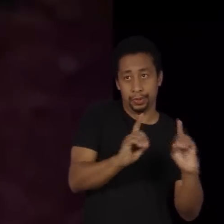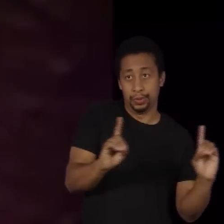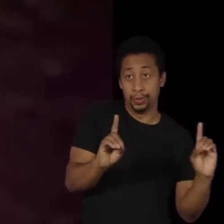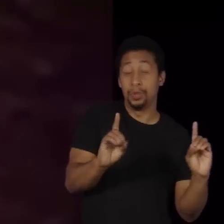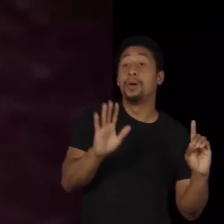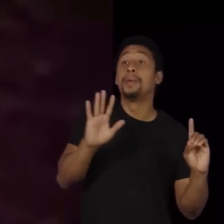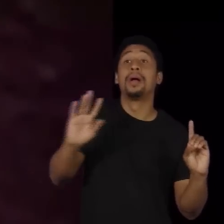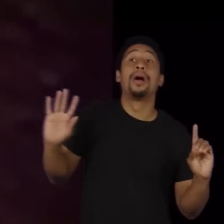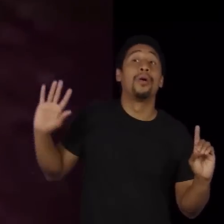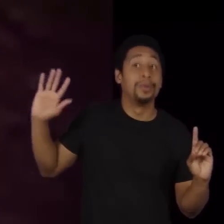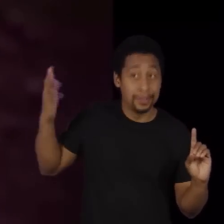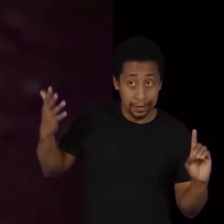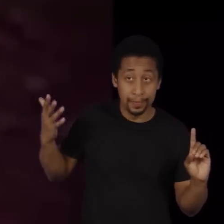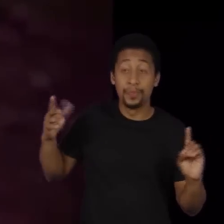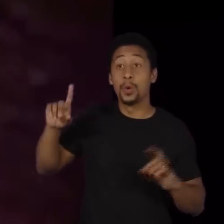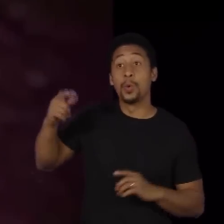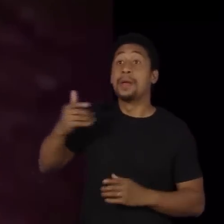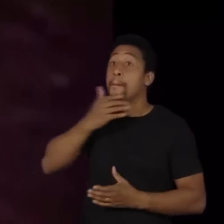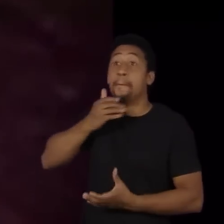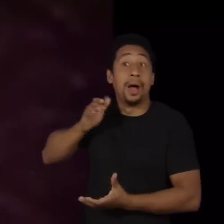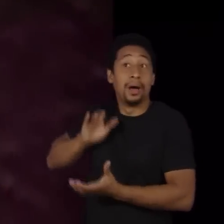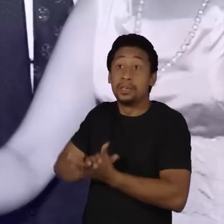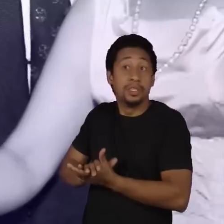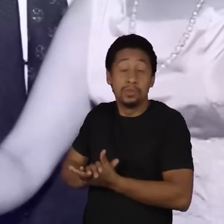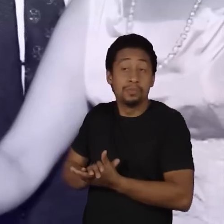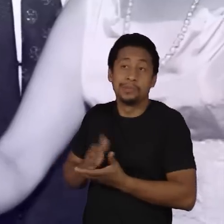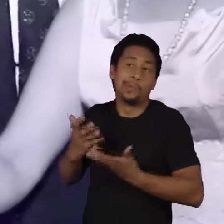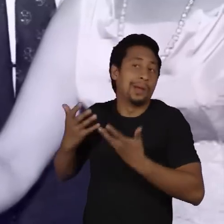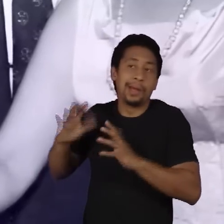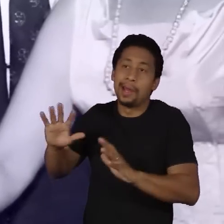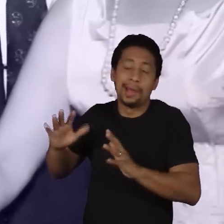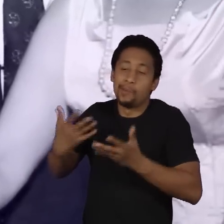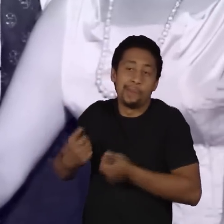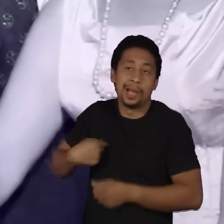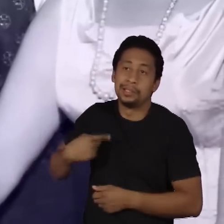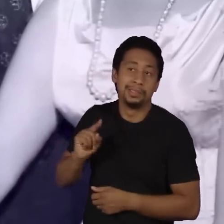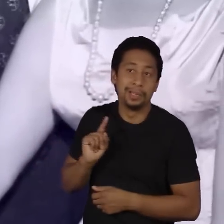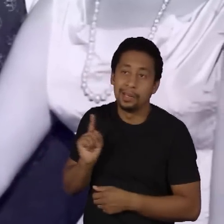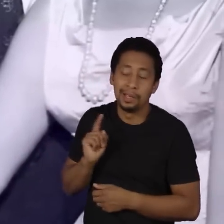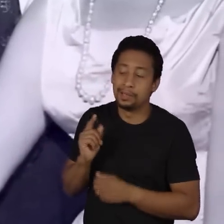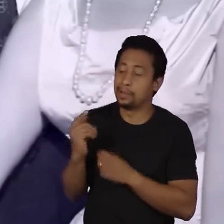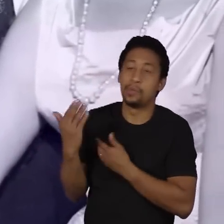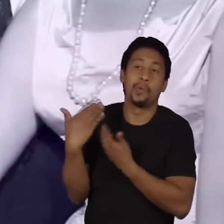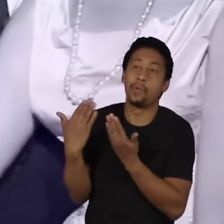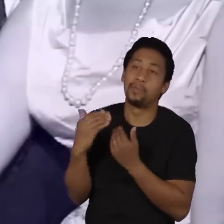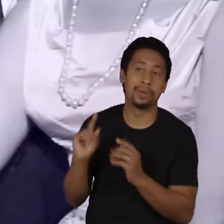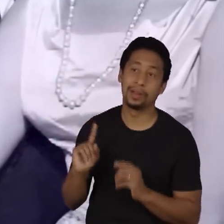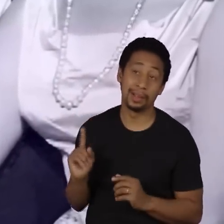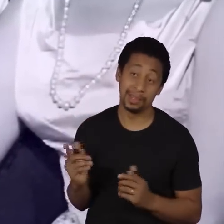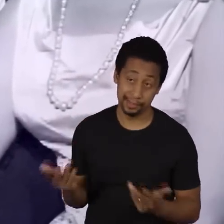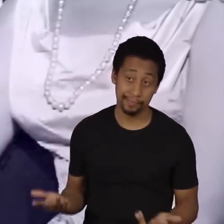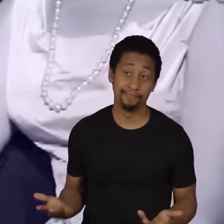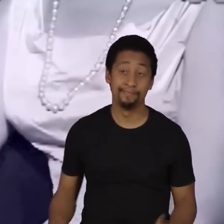me aceita, não fala comigo. Ao começo do amor,